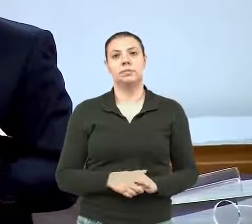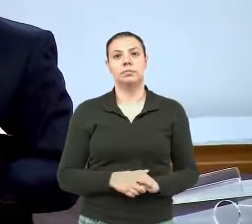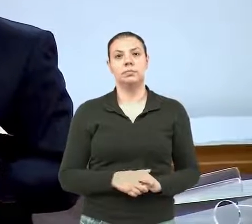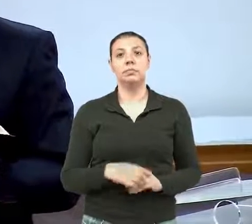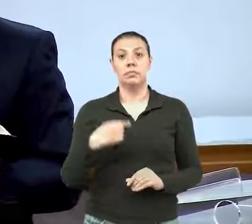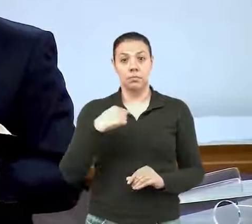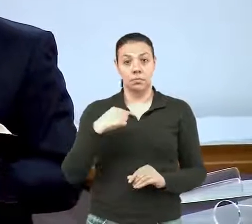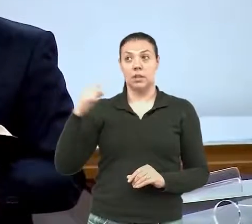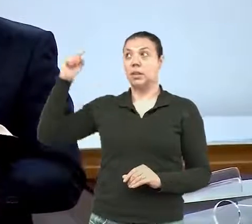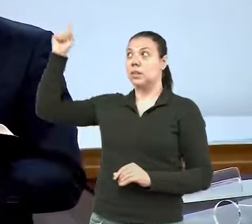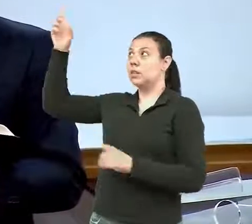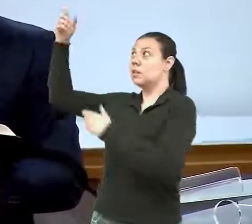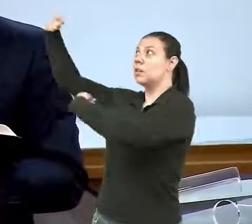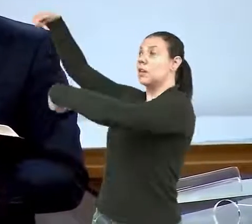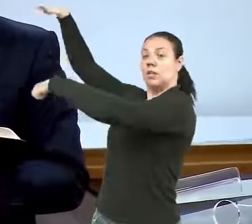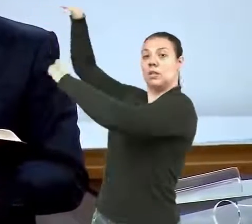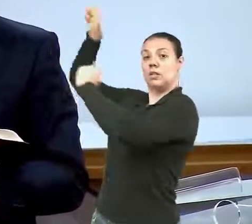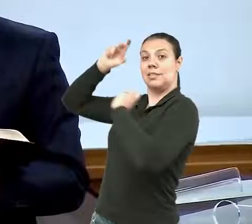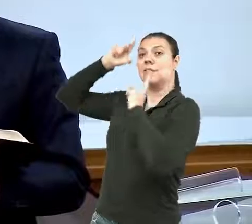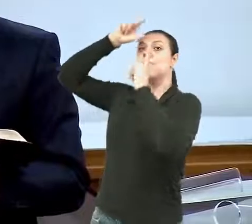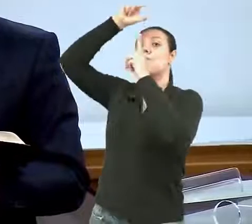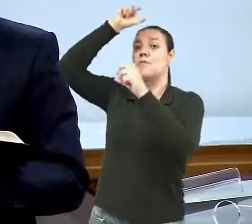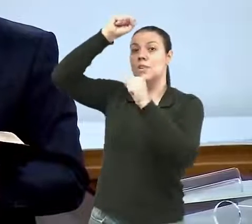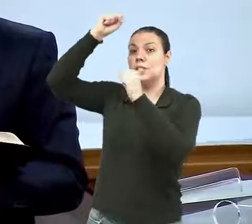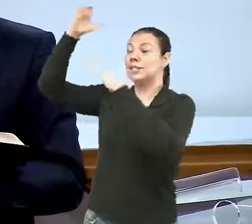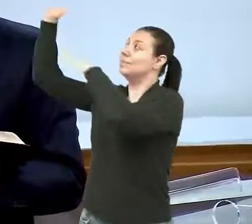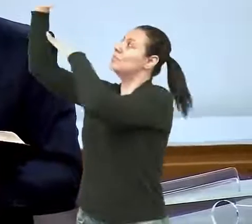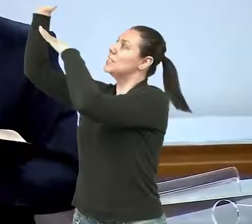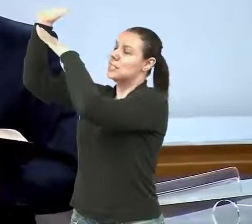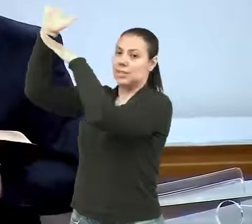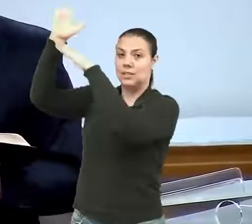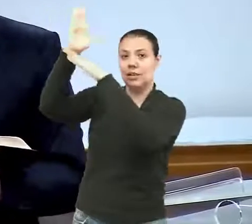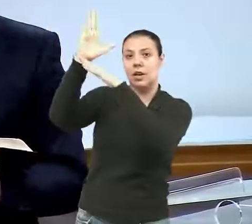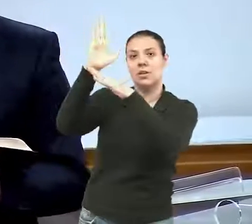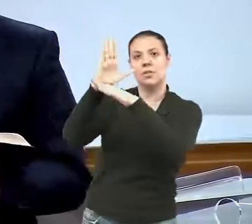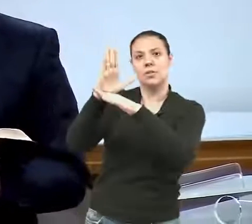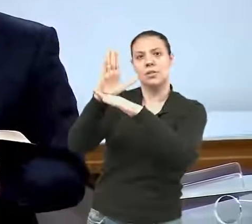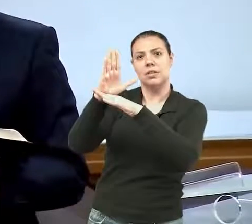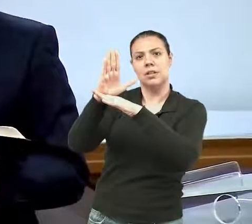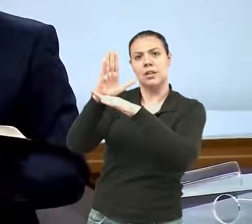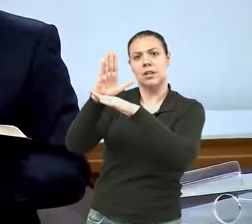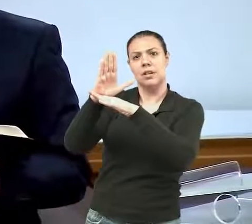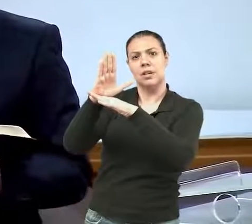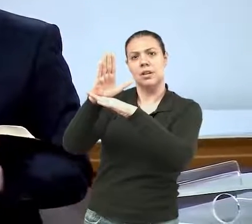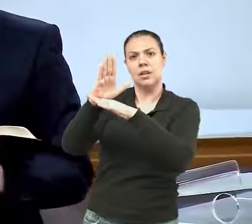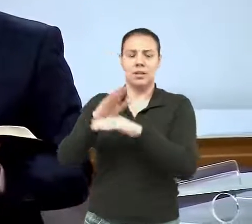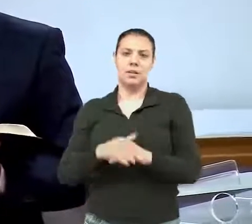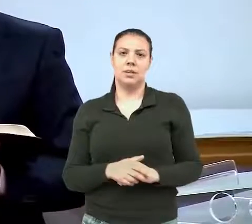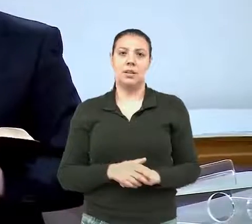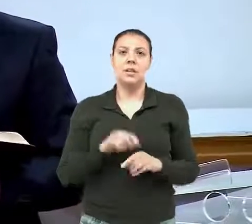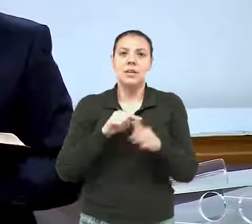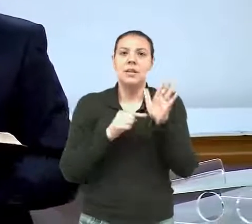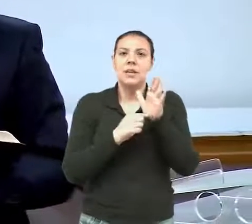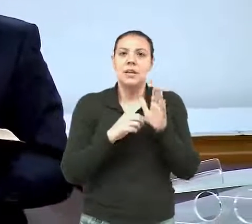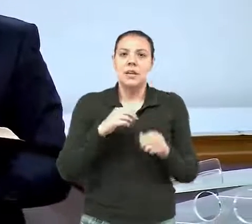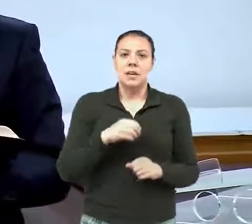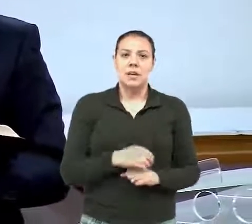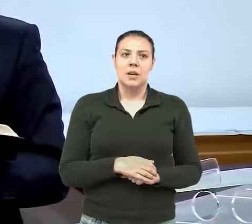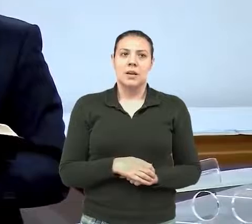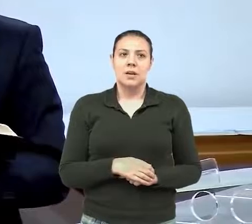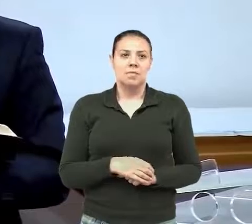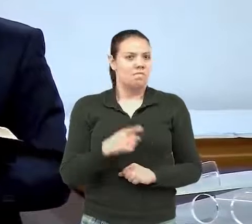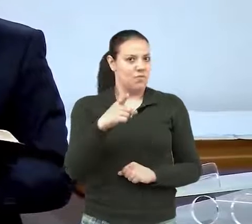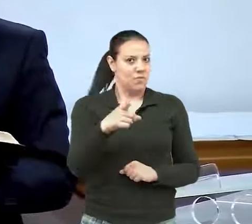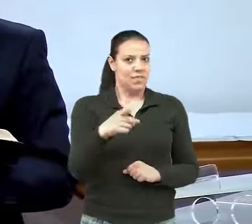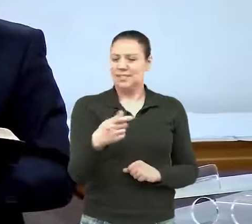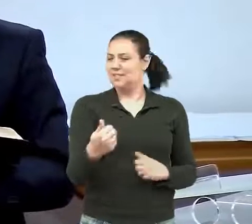te fortaleço, e eu te ajudo, e eu te sustento com a minha destra fiel. Você não precisa ter medo, Deus